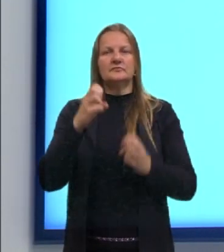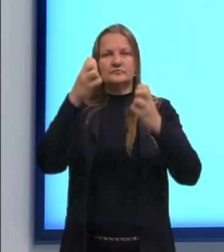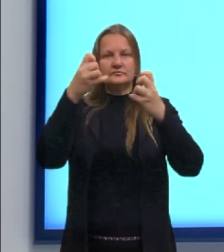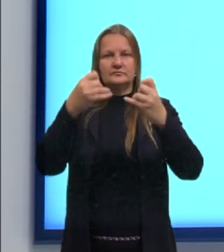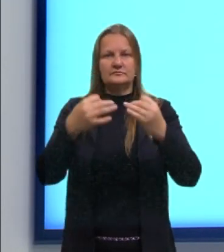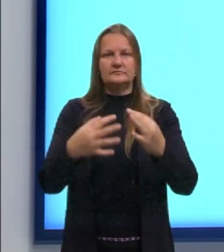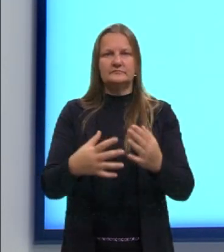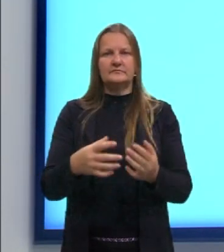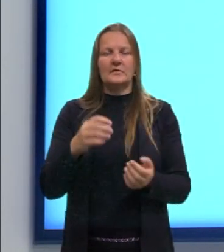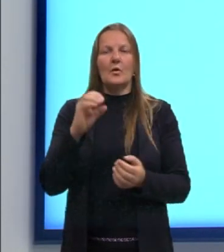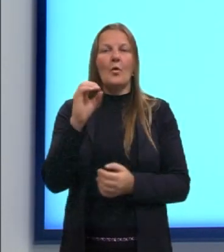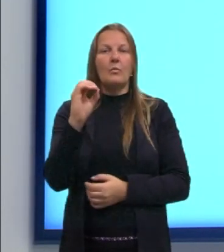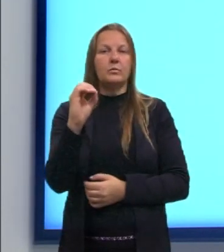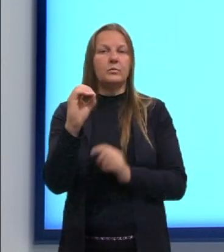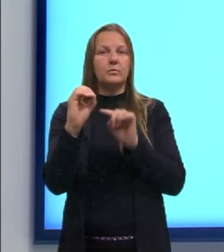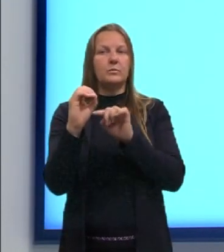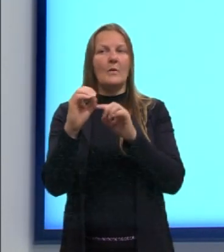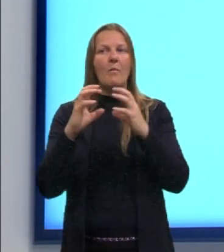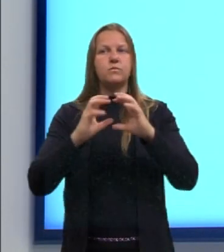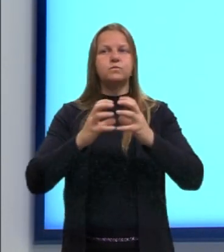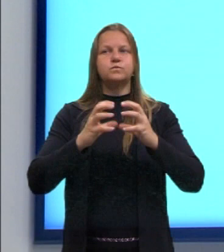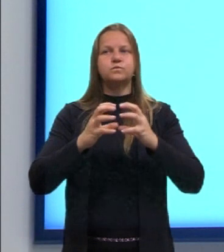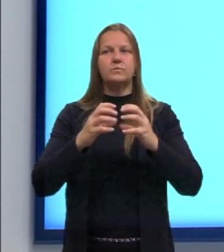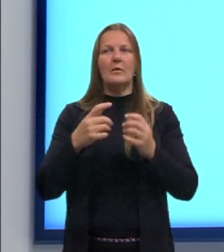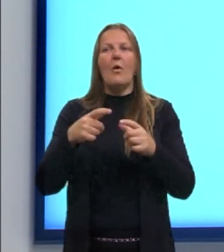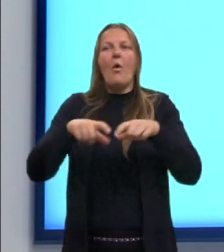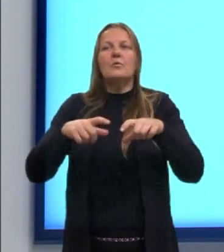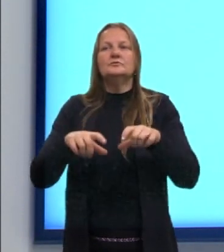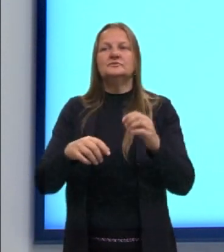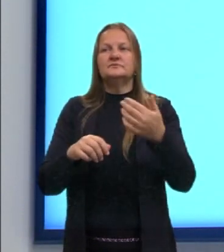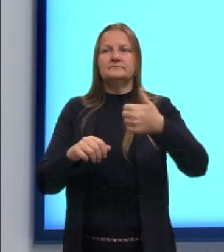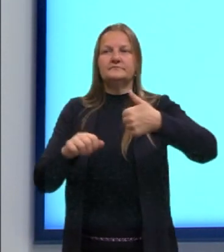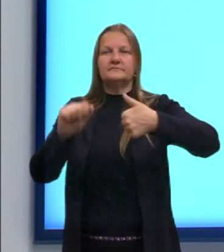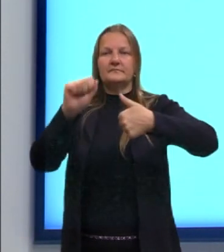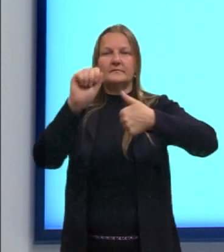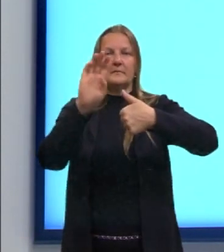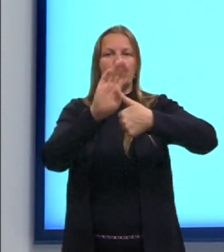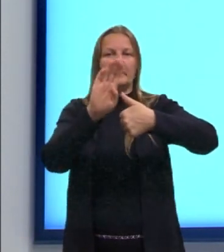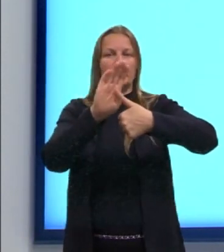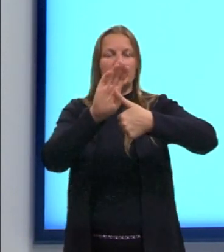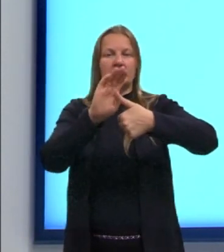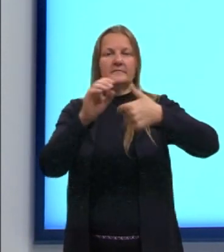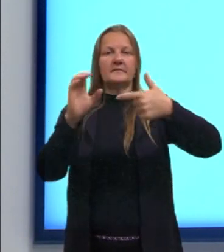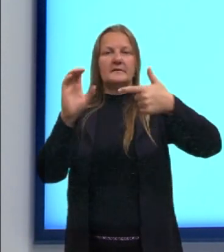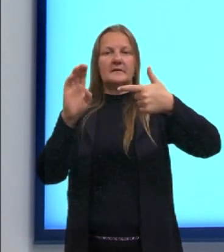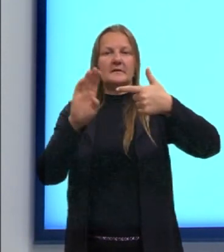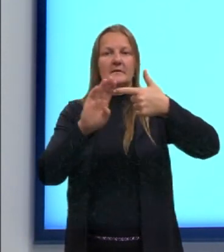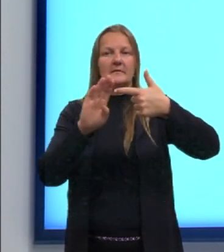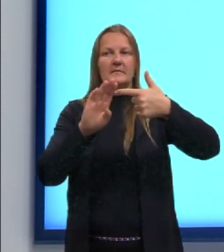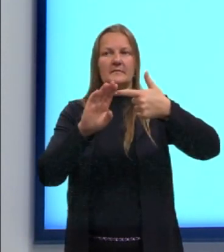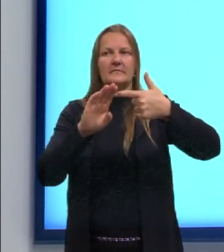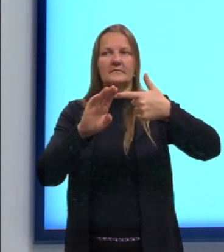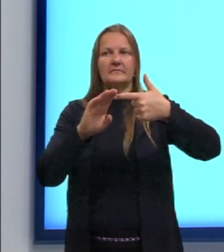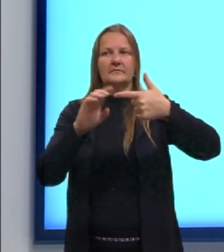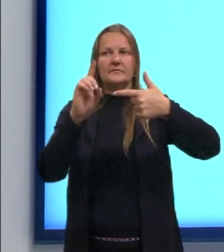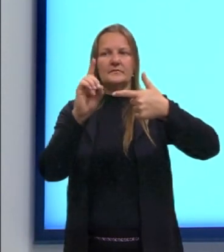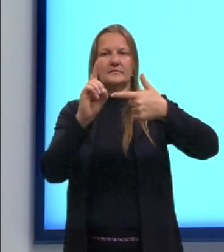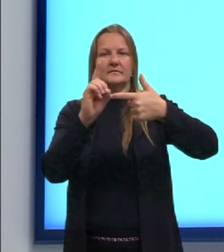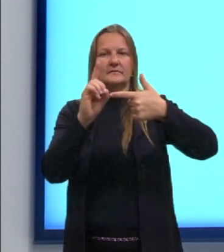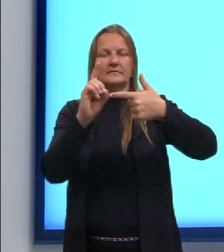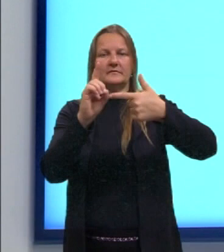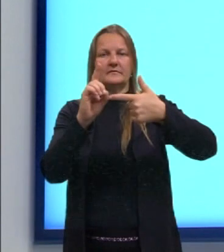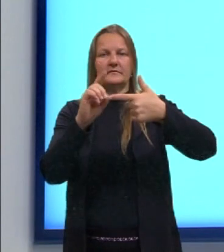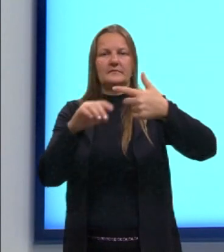a bolinha estará no ponto alternativa A, o ponto B, alternativa B, no ponto